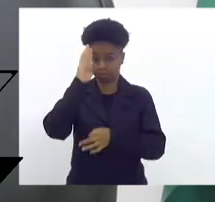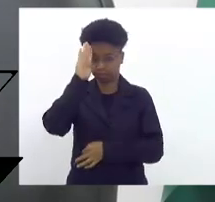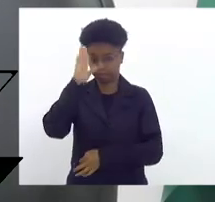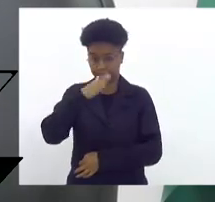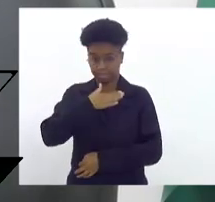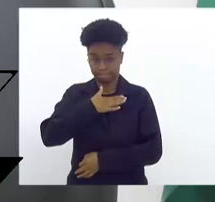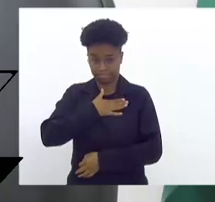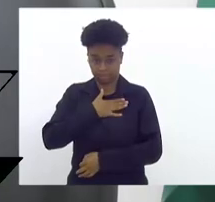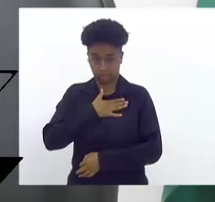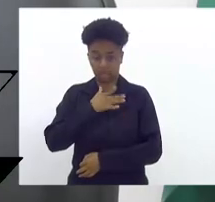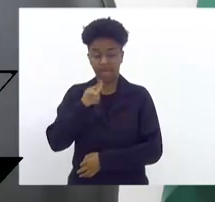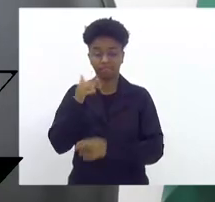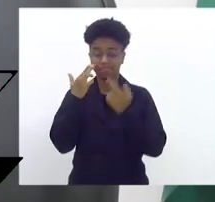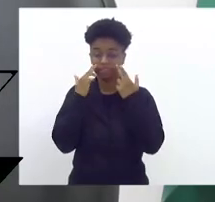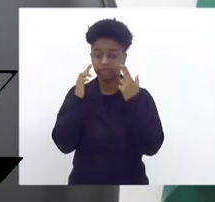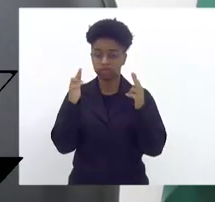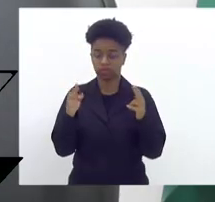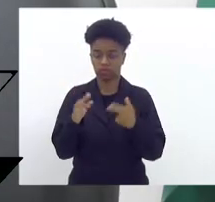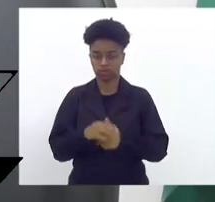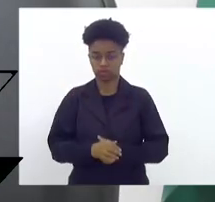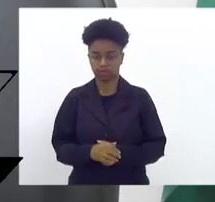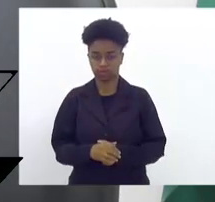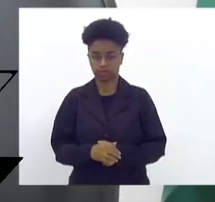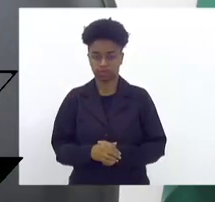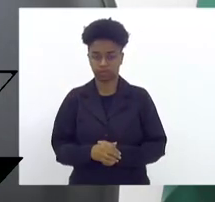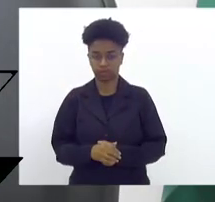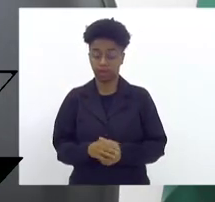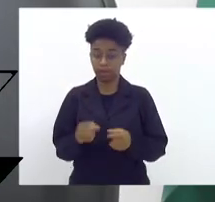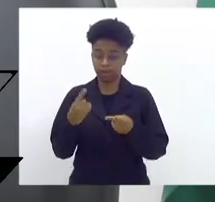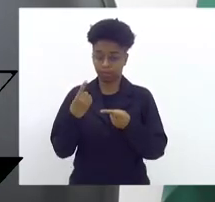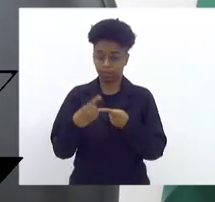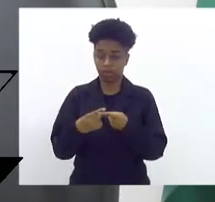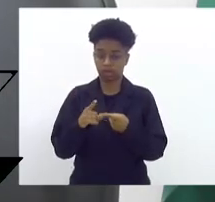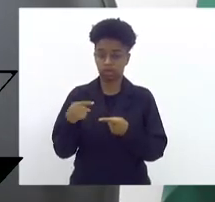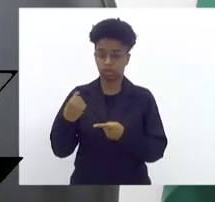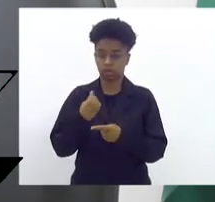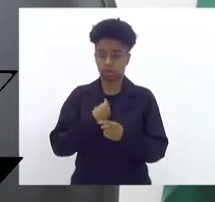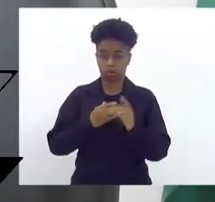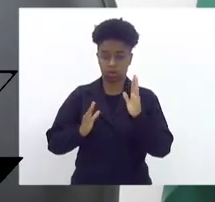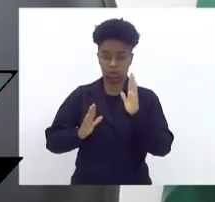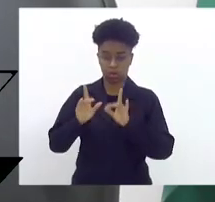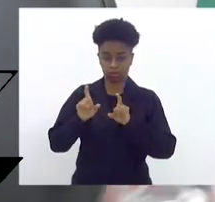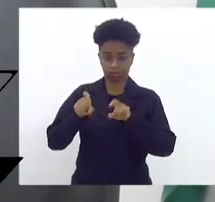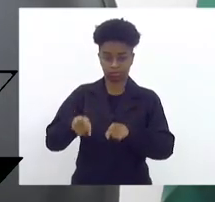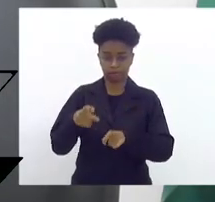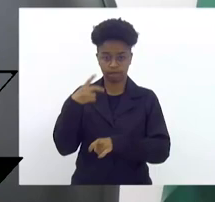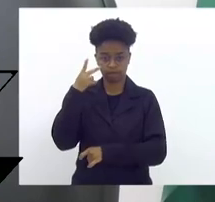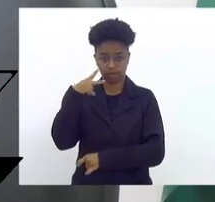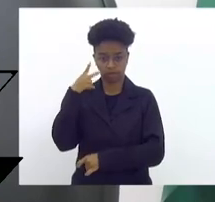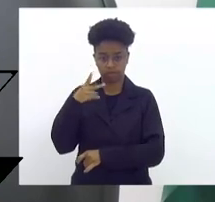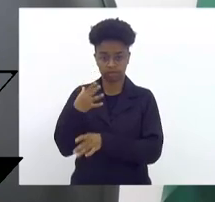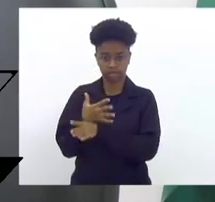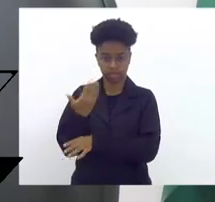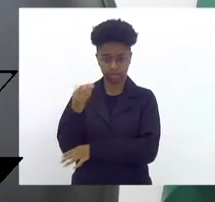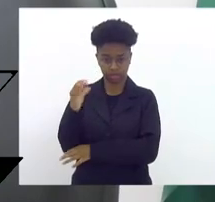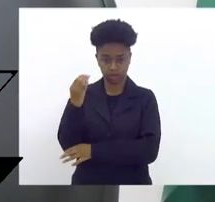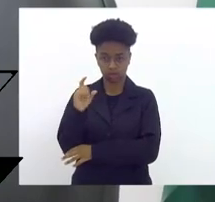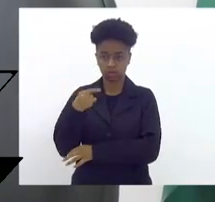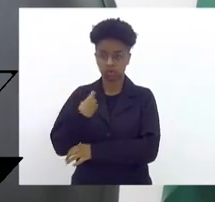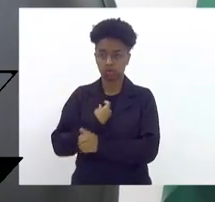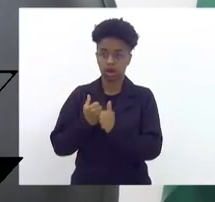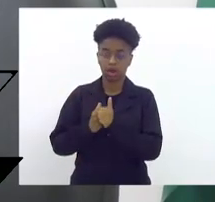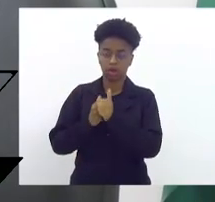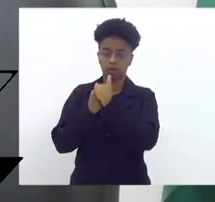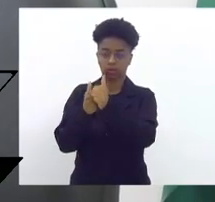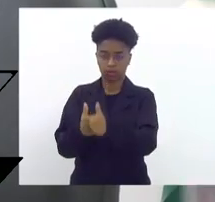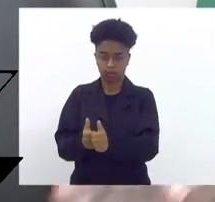caso para testemunhas né nós tivemos nosso mandato enquanto Vereador lá na cidade de Niterói a gente acompanhou